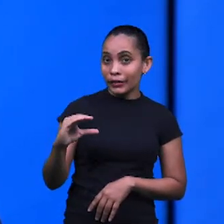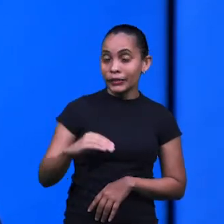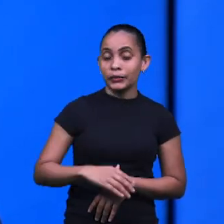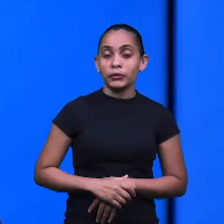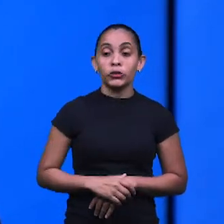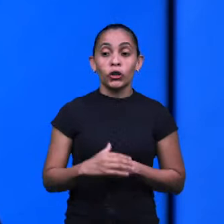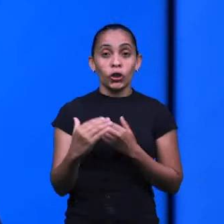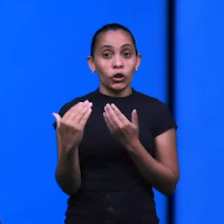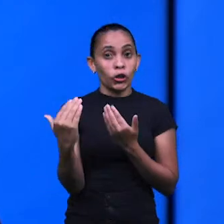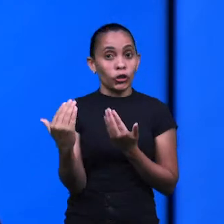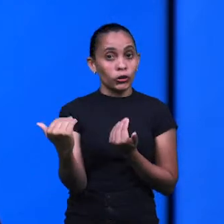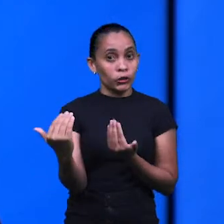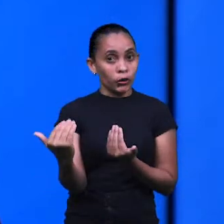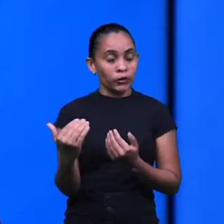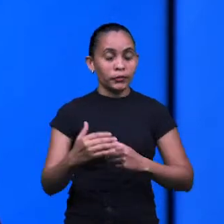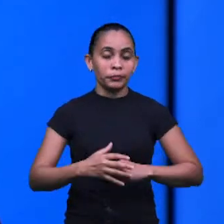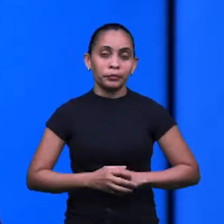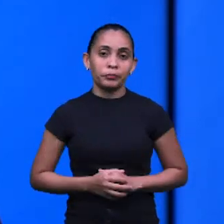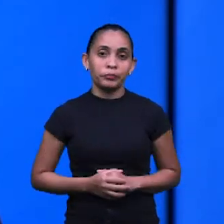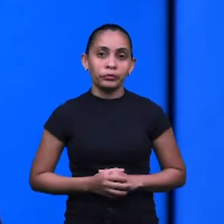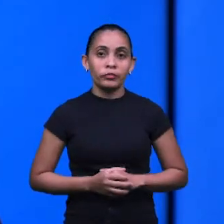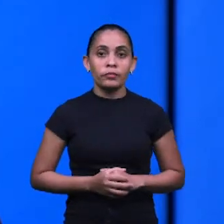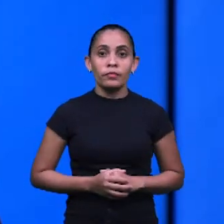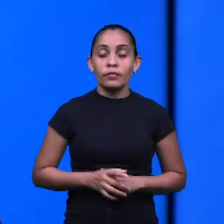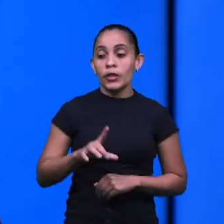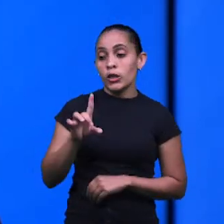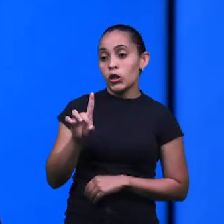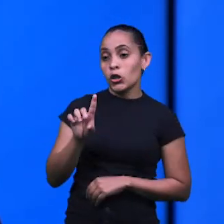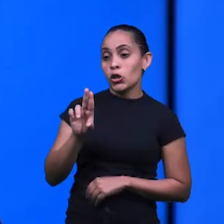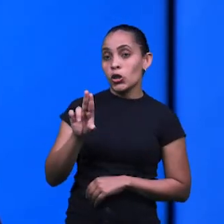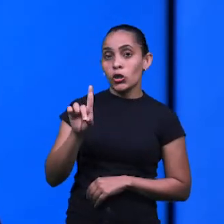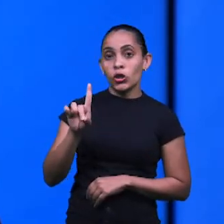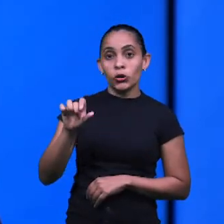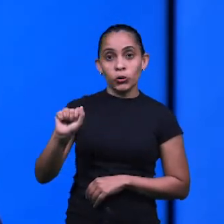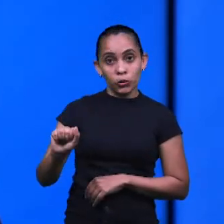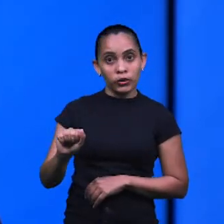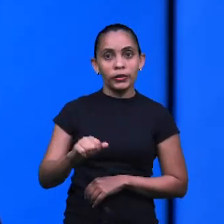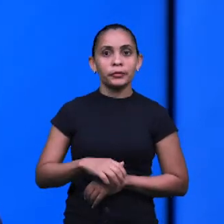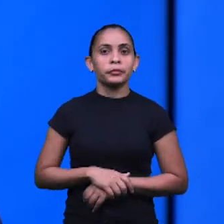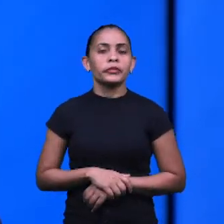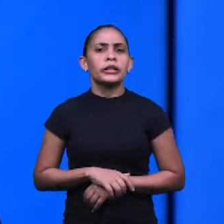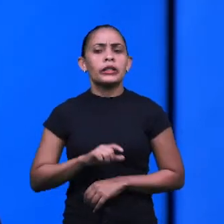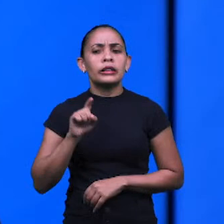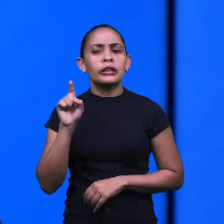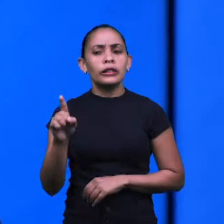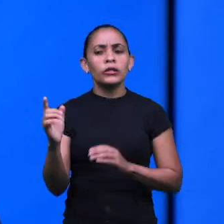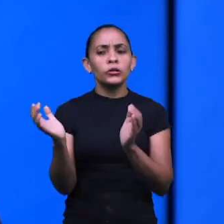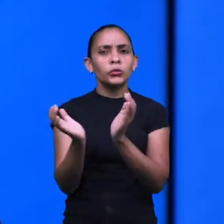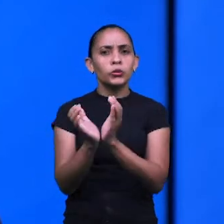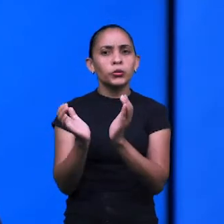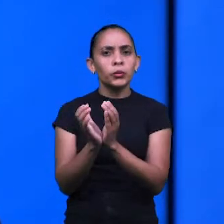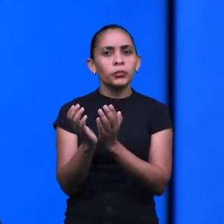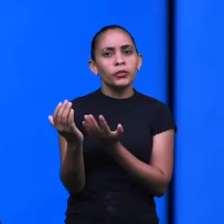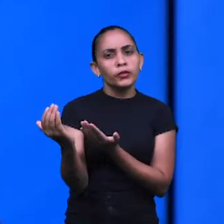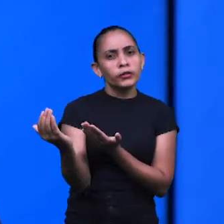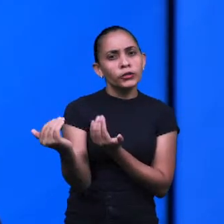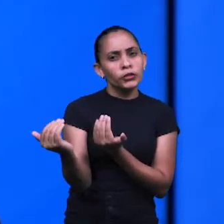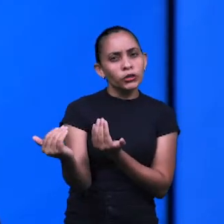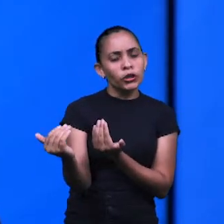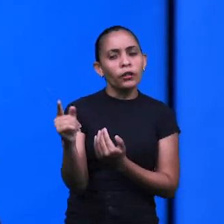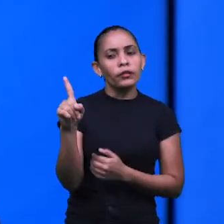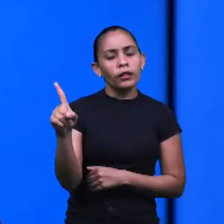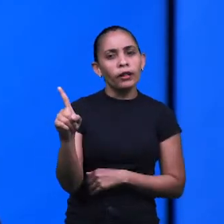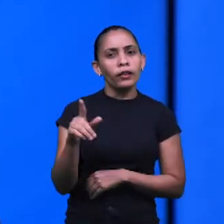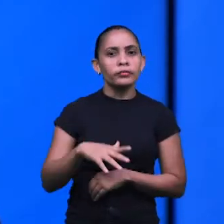irmã, a jovem Duda Silva. A Duda pertence ao grupo de jovens da nossa igreja em Joinville, em Santa